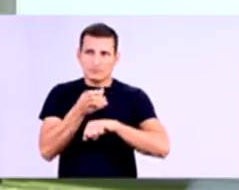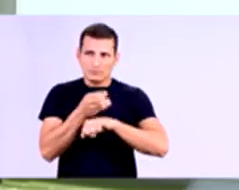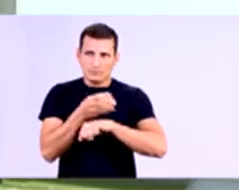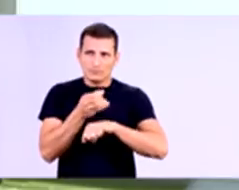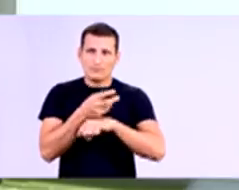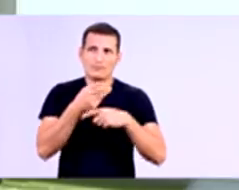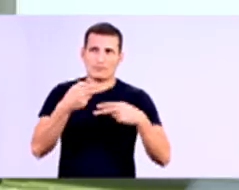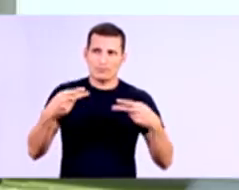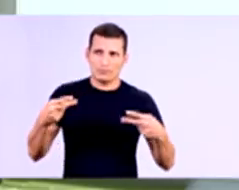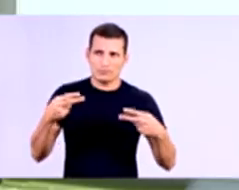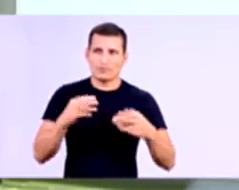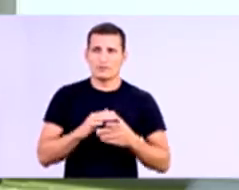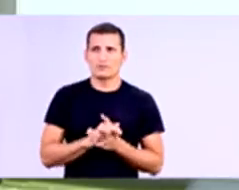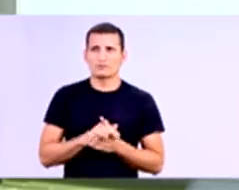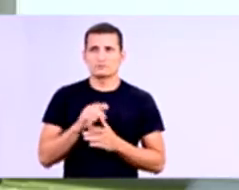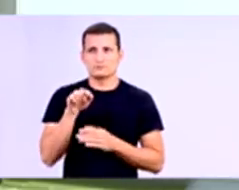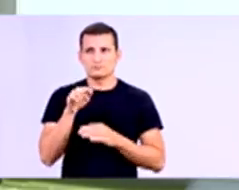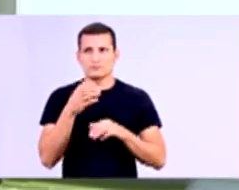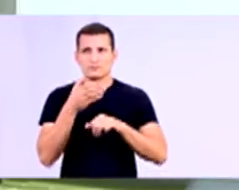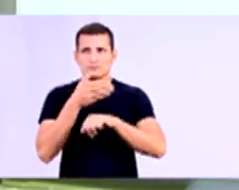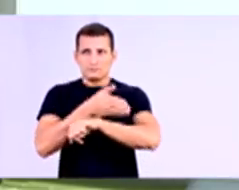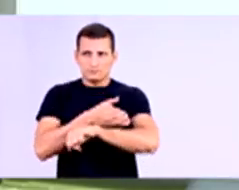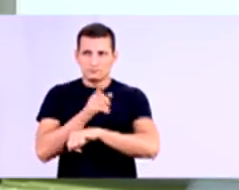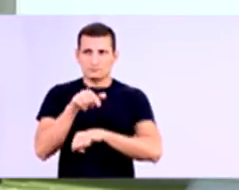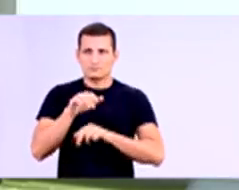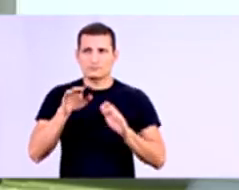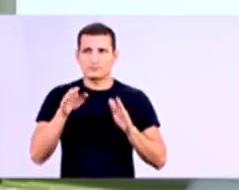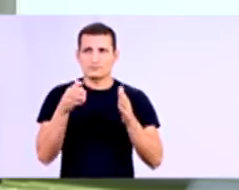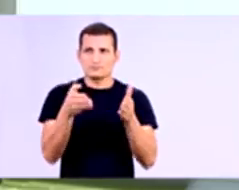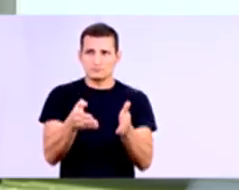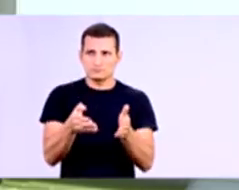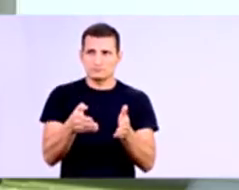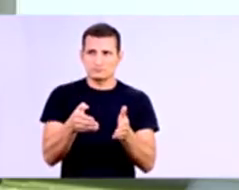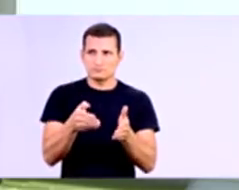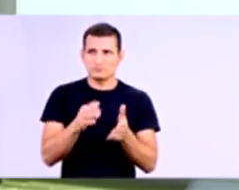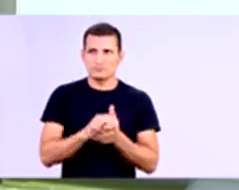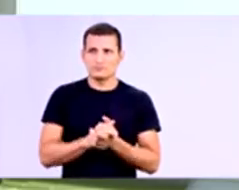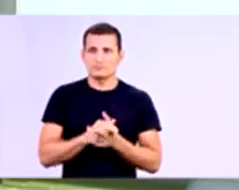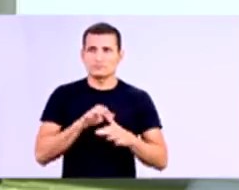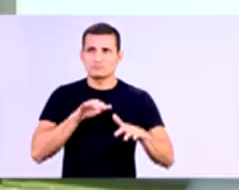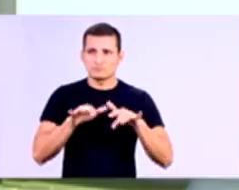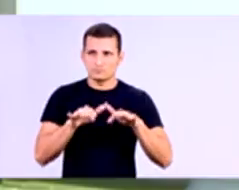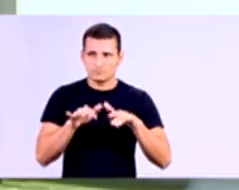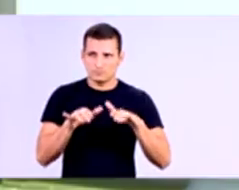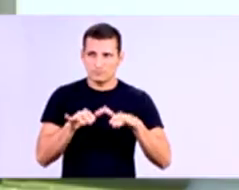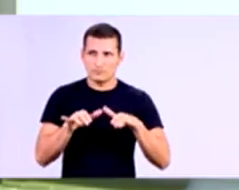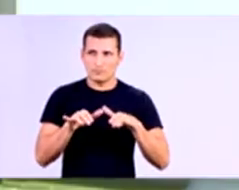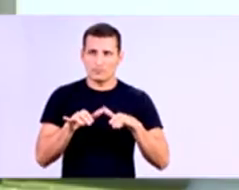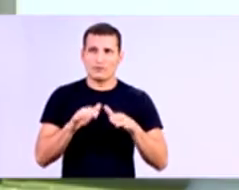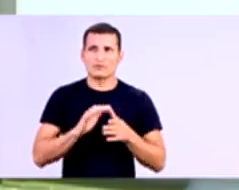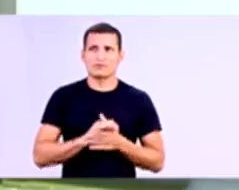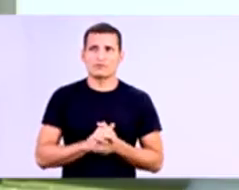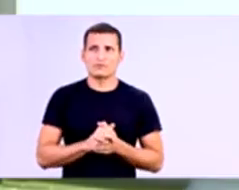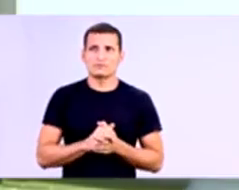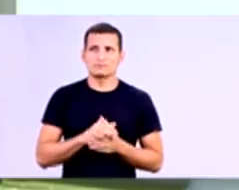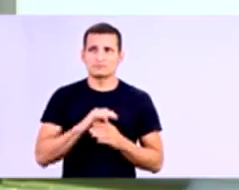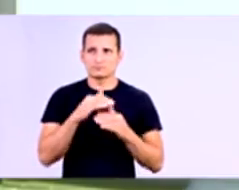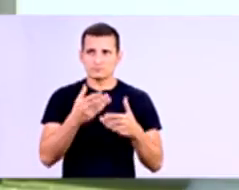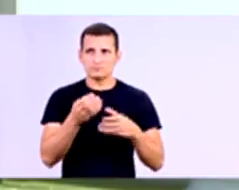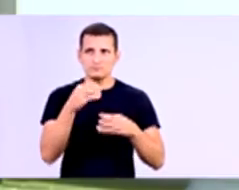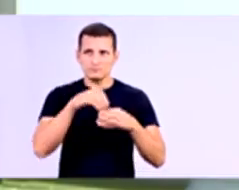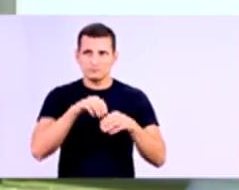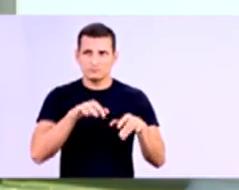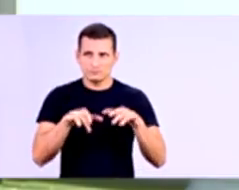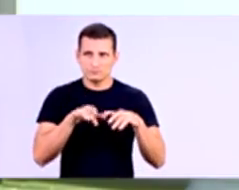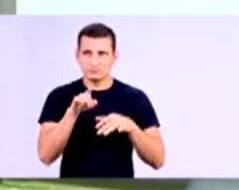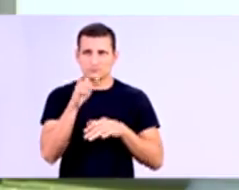objetos, e esse acesso ele é especificamente na codificação, certo? Então, dentro da